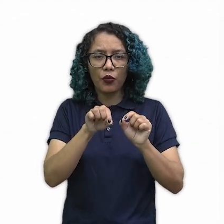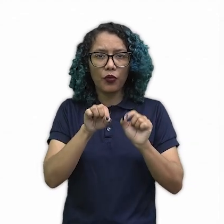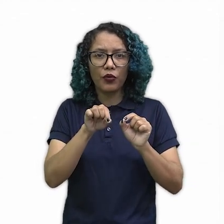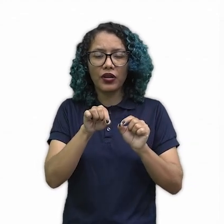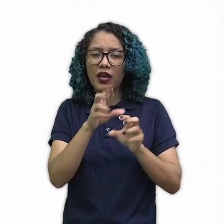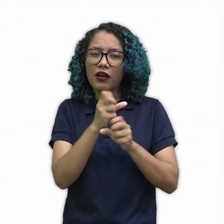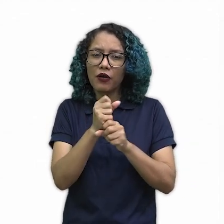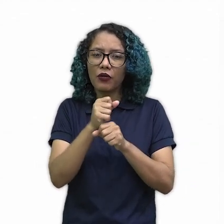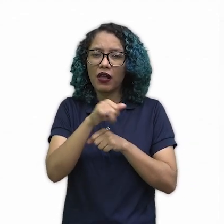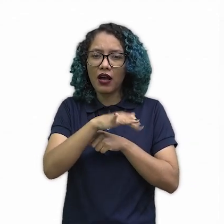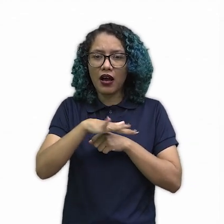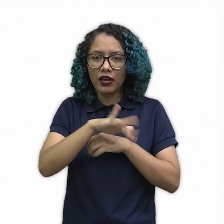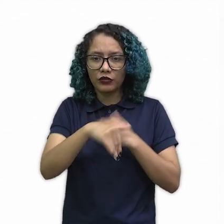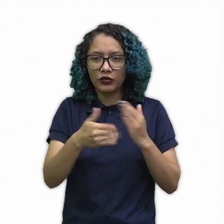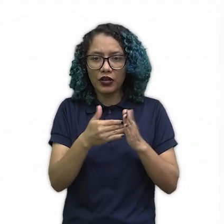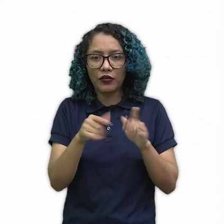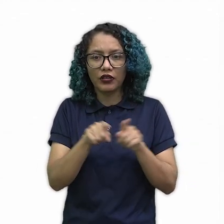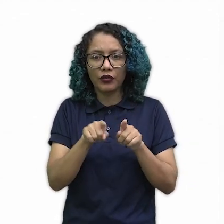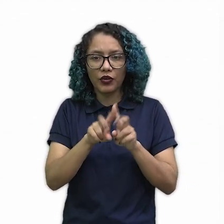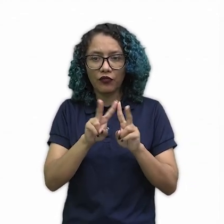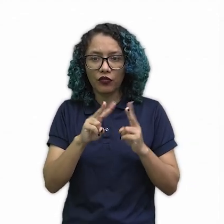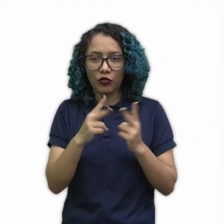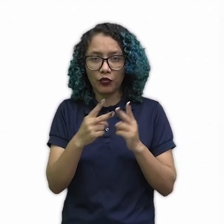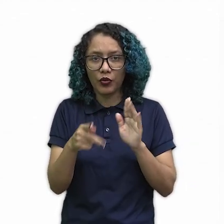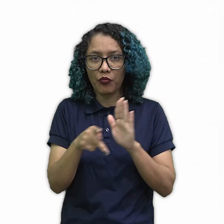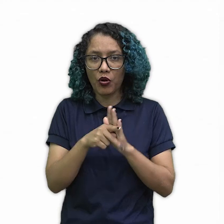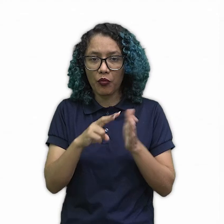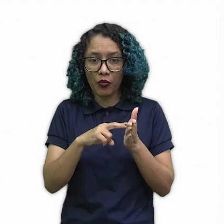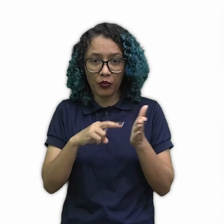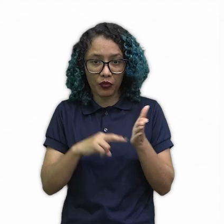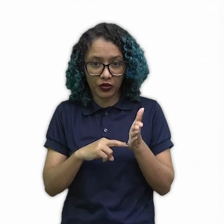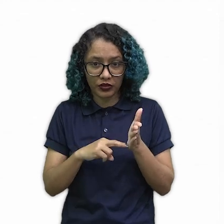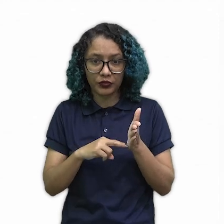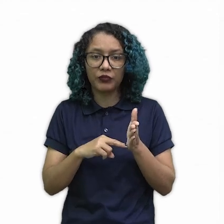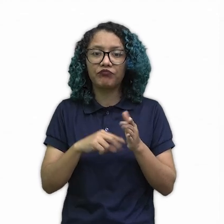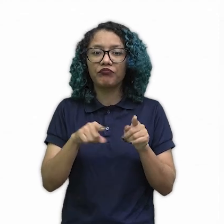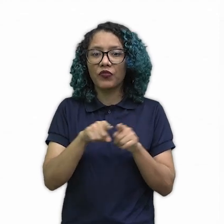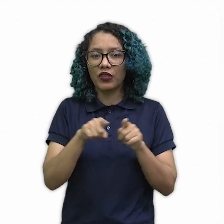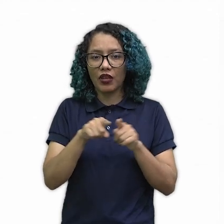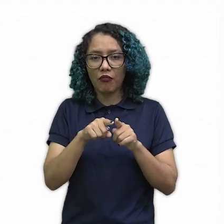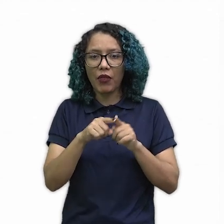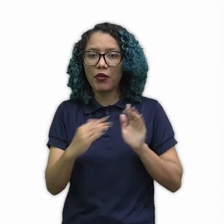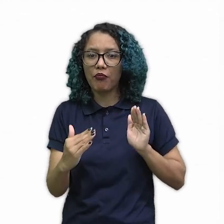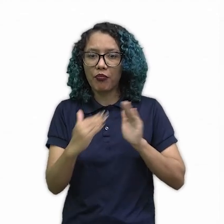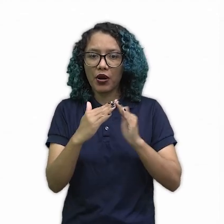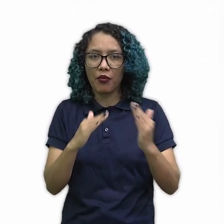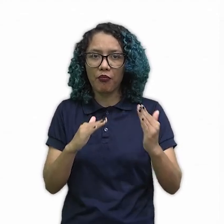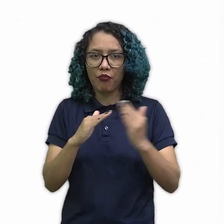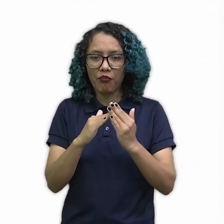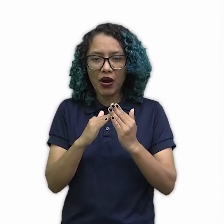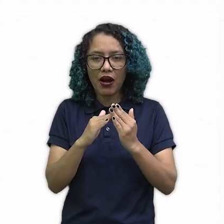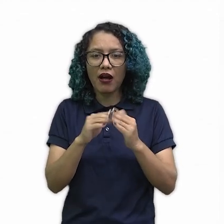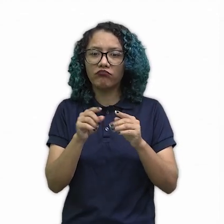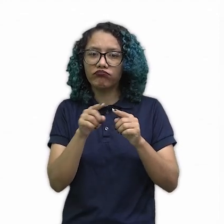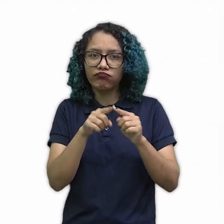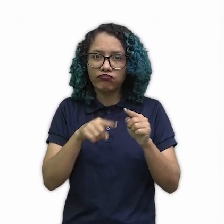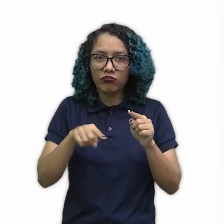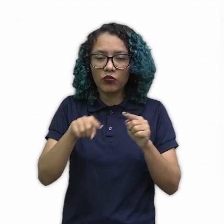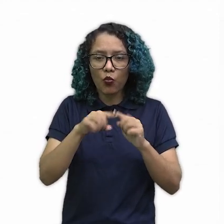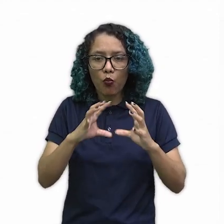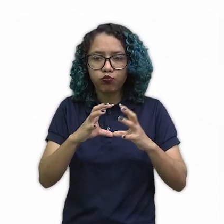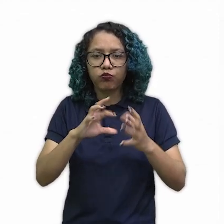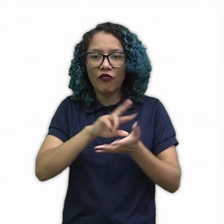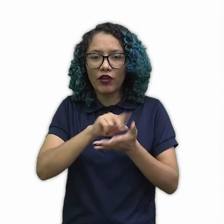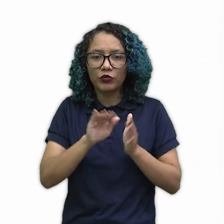o cálculo de áreas totais e de volume de prismas, pirâmides e corpos redondos, destacando